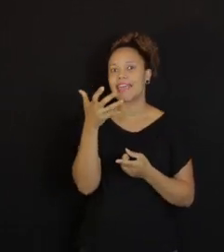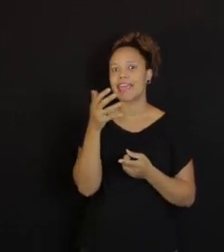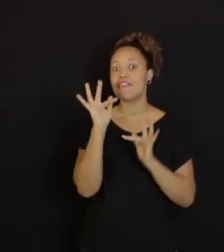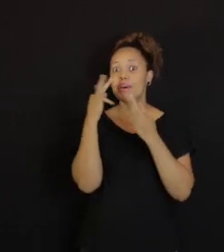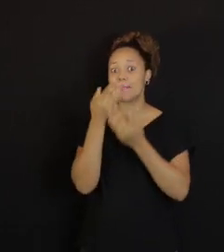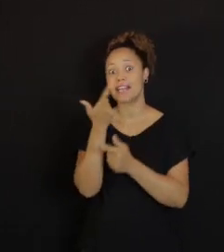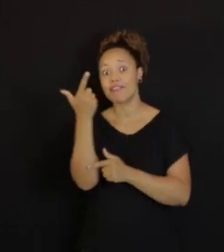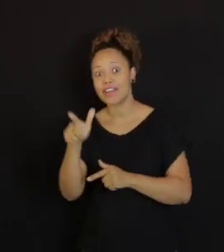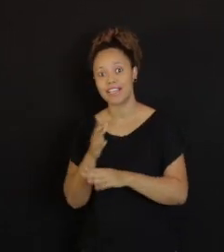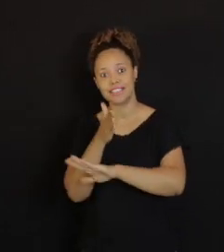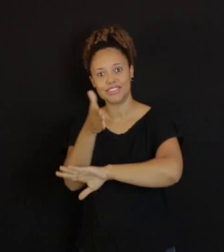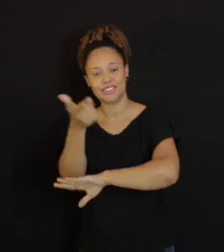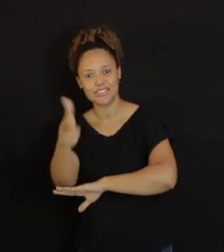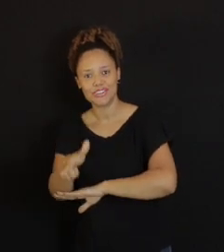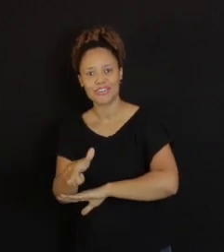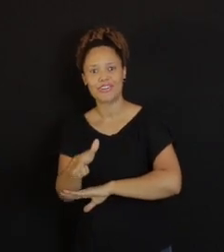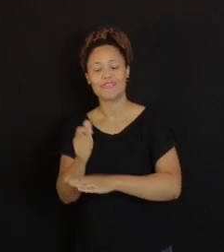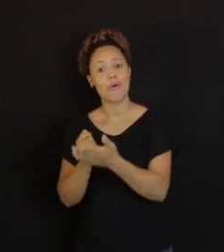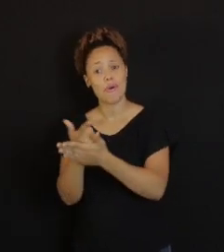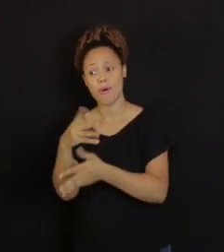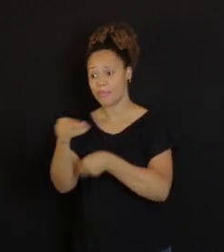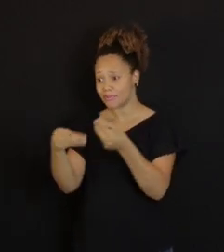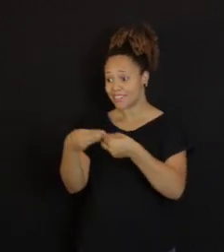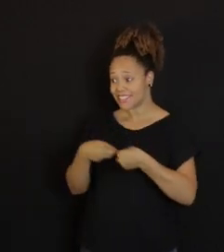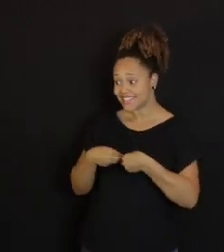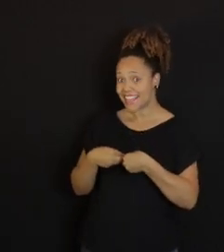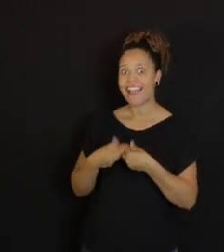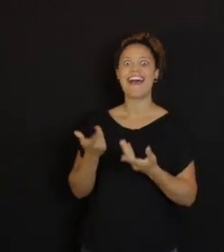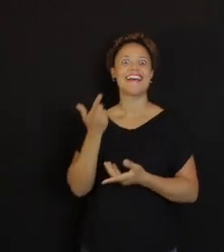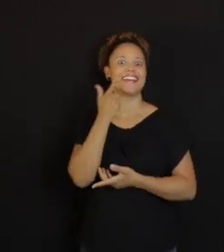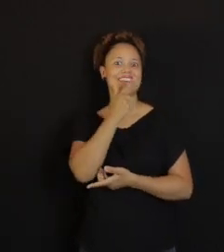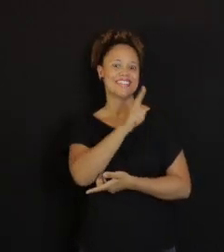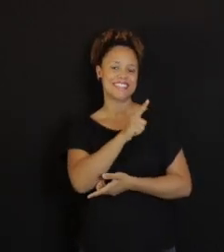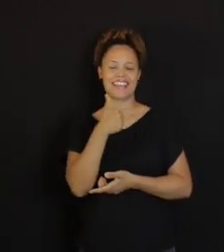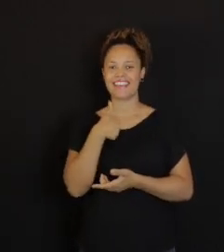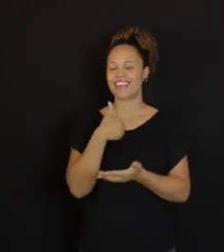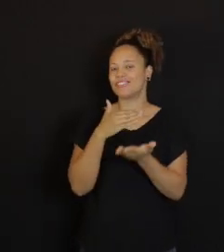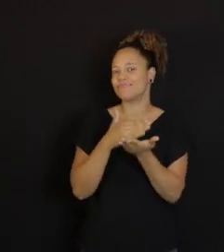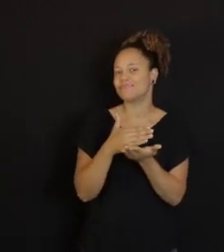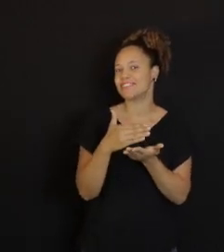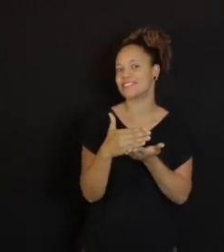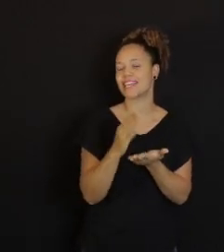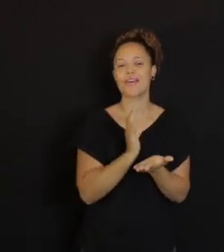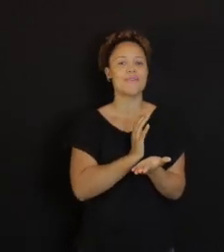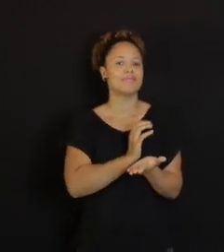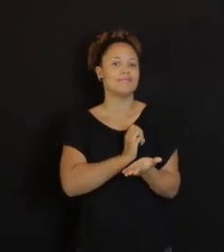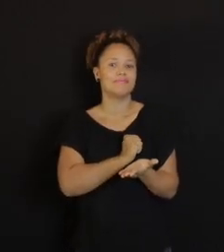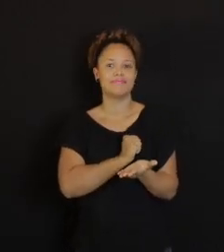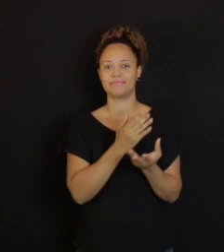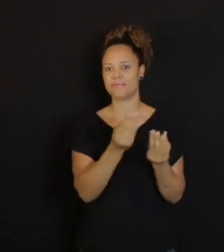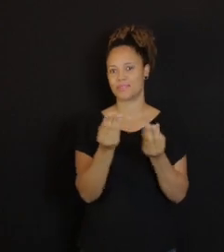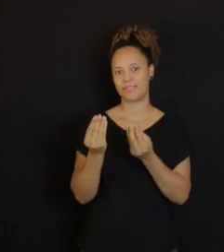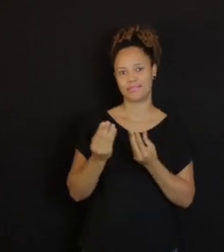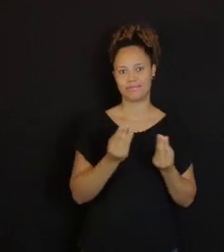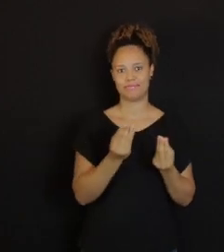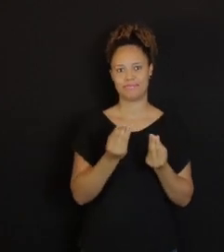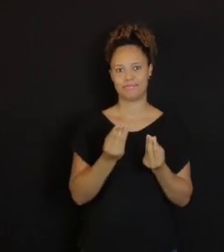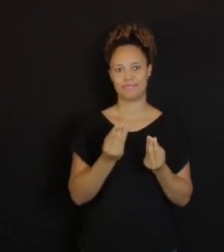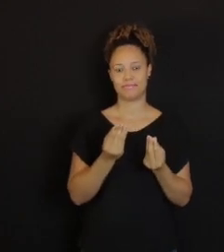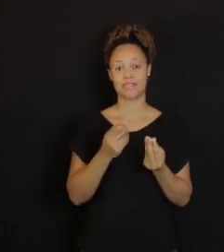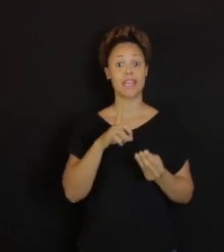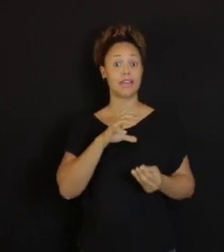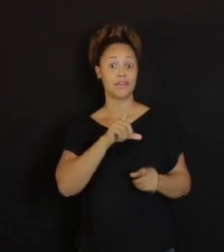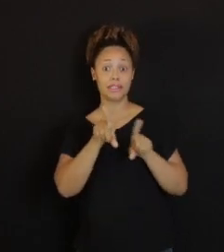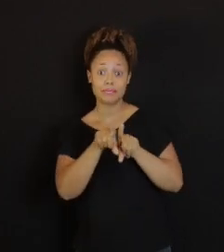do Norte e trouxesse de novo e comprasse para mim. Daí compraram, eu comecei a gostar daquilo ali. E na época eu assistia